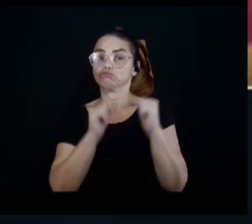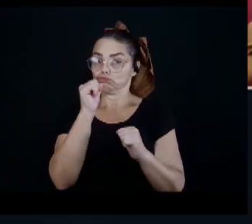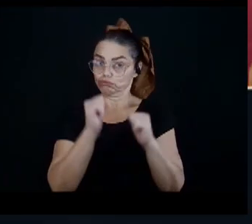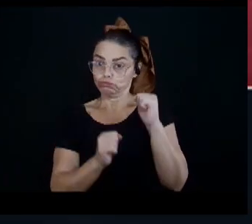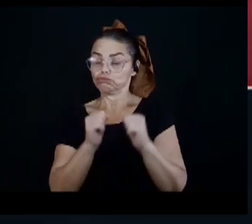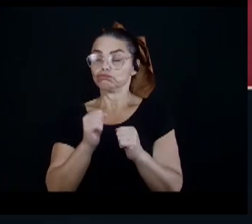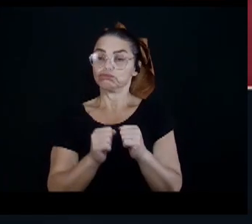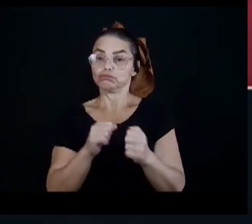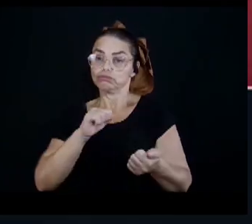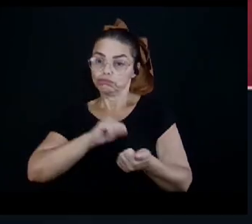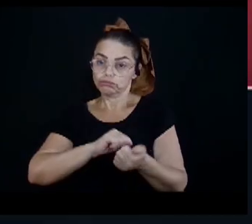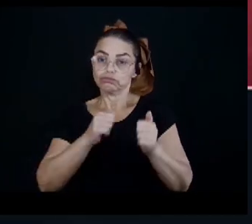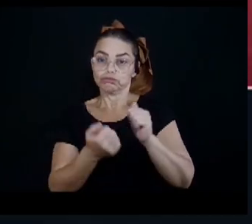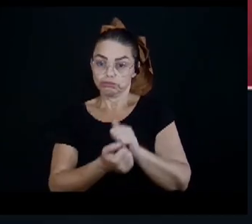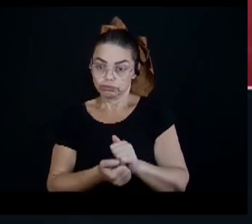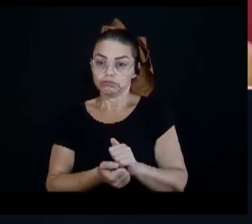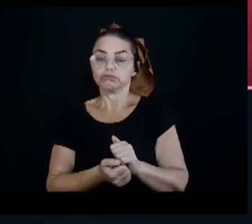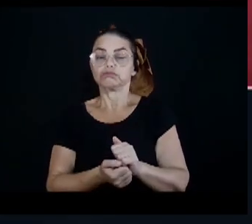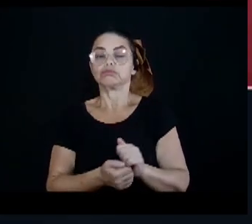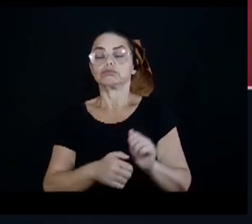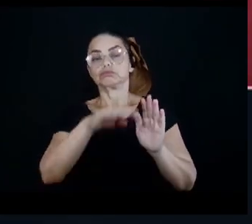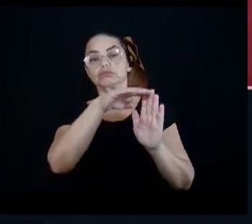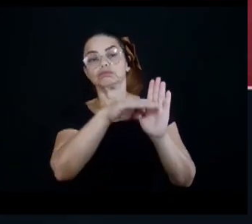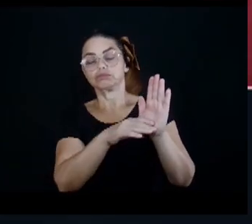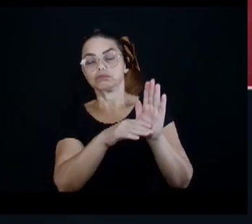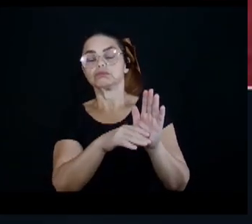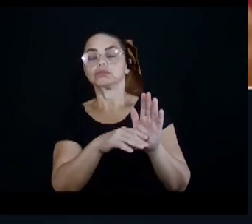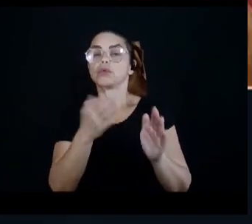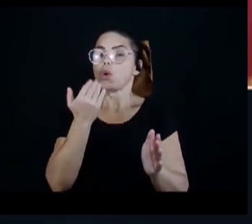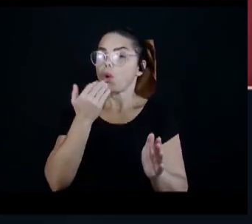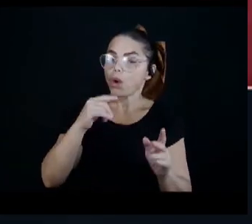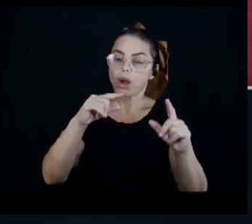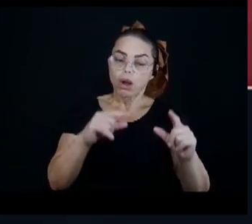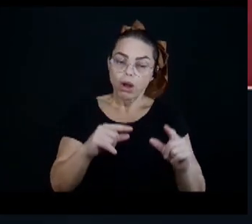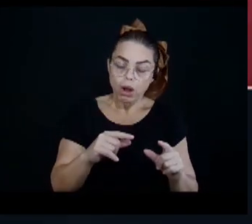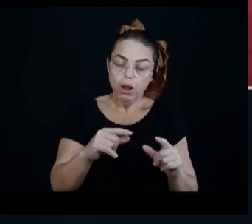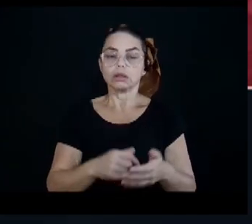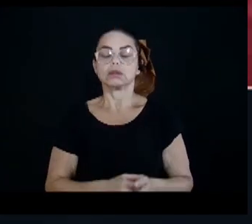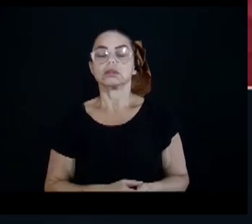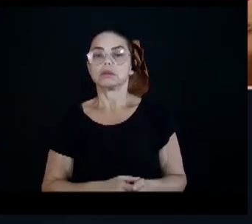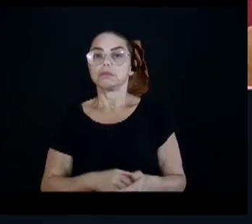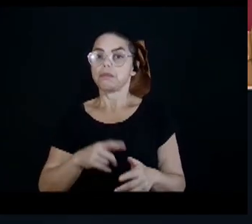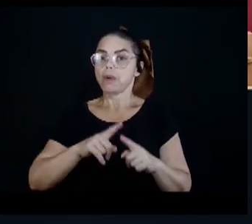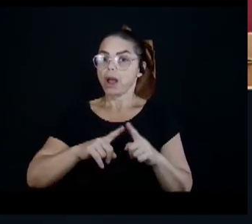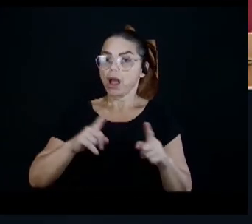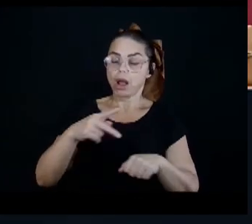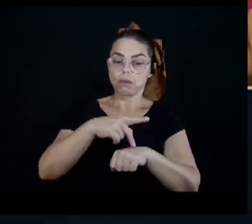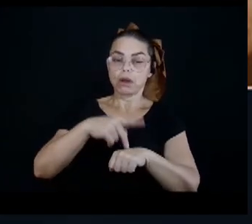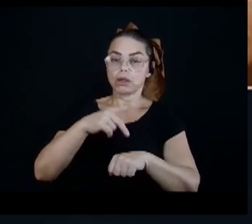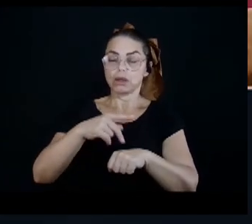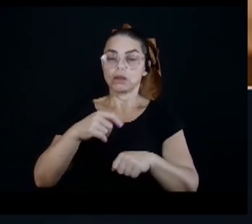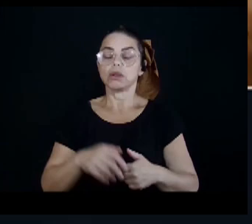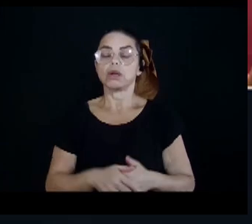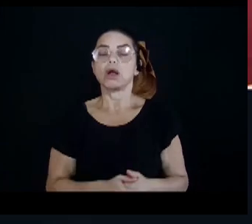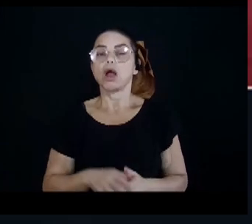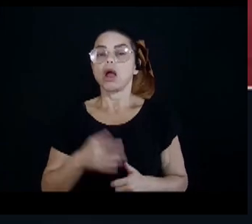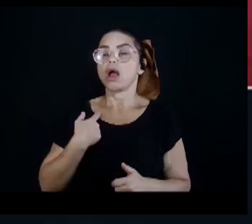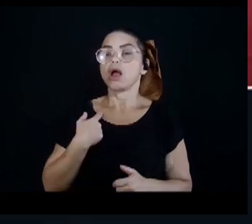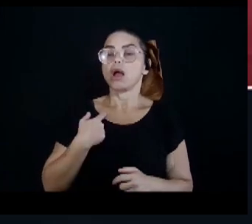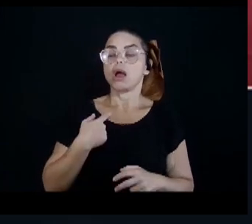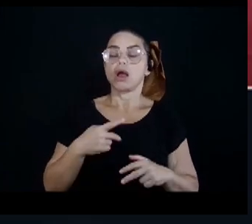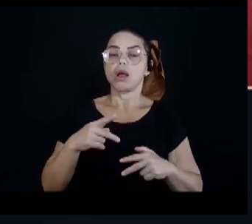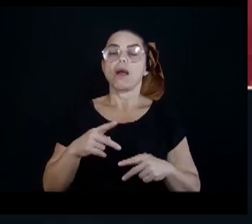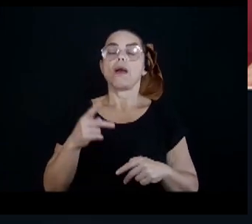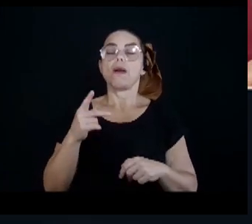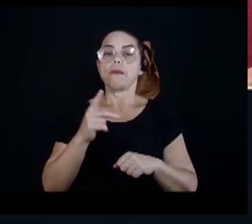portfólios. Porções menores, mais proteína, menos açúcar. O fim da patente, né, que o Aldo muito